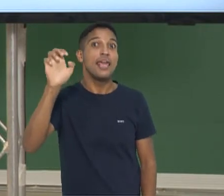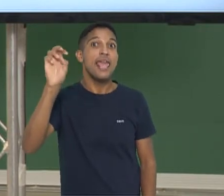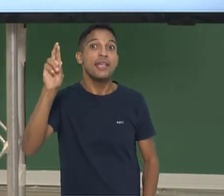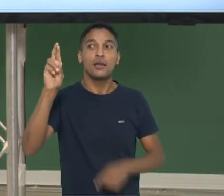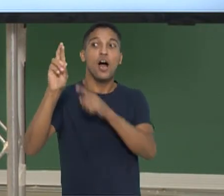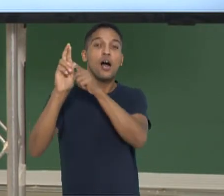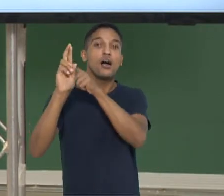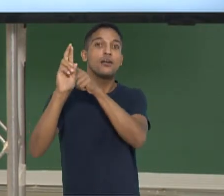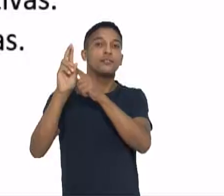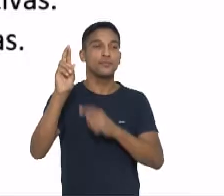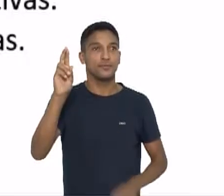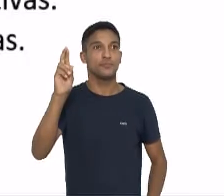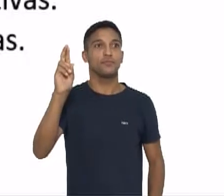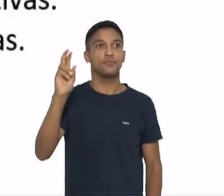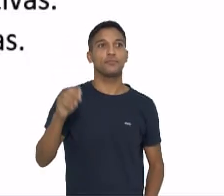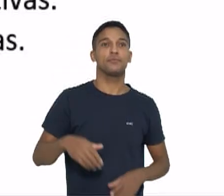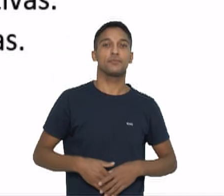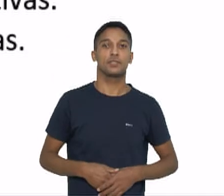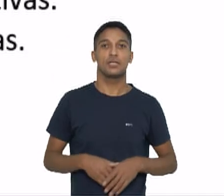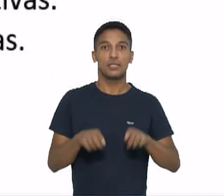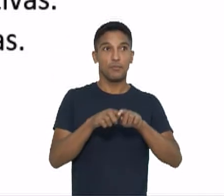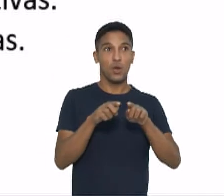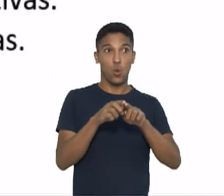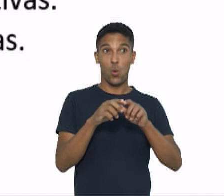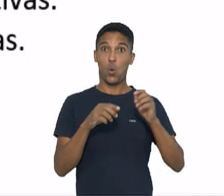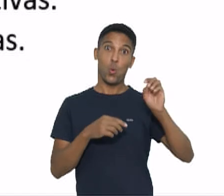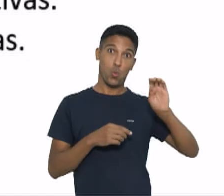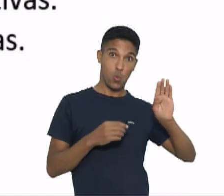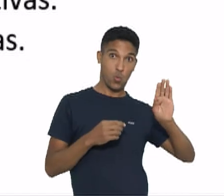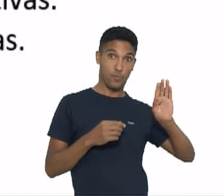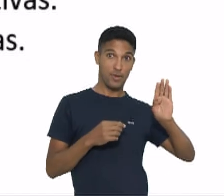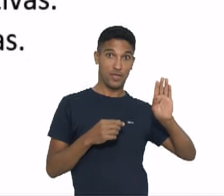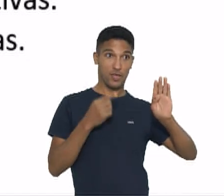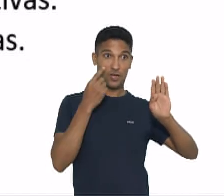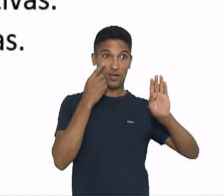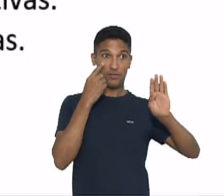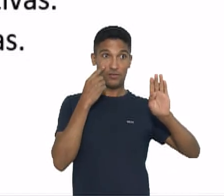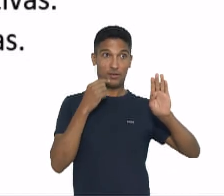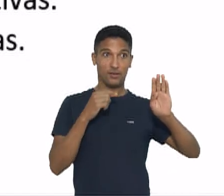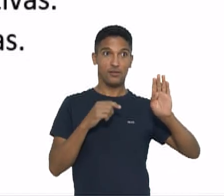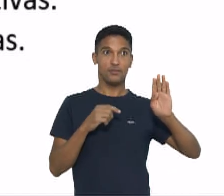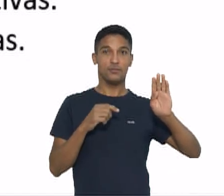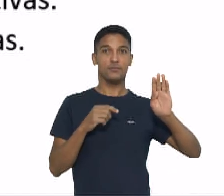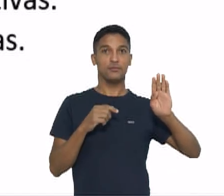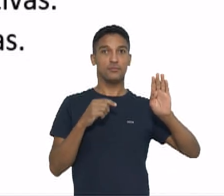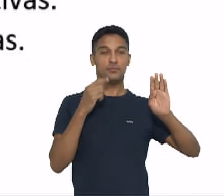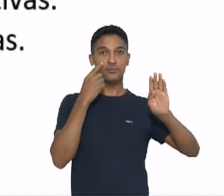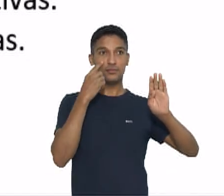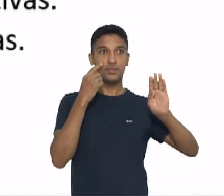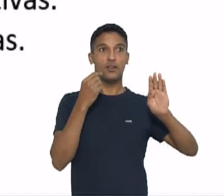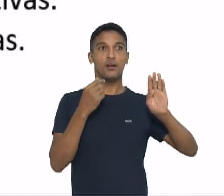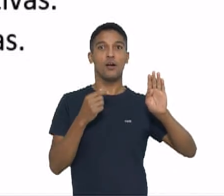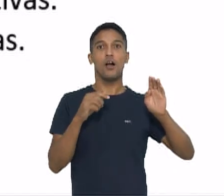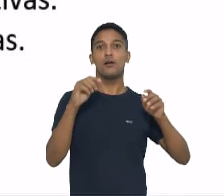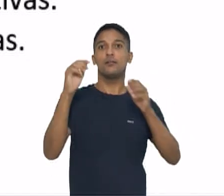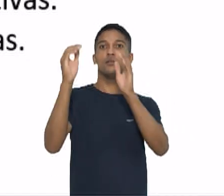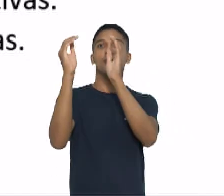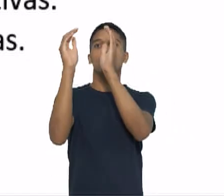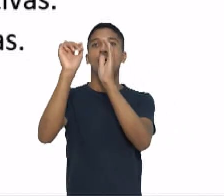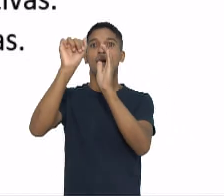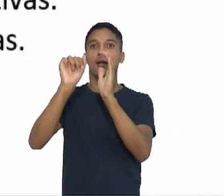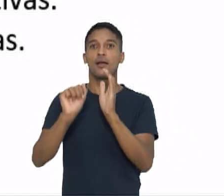gusta ir de compras. Me gusta ir a las discotecas. E me gusta el